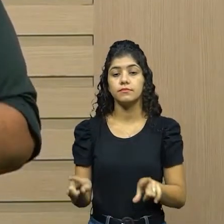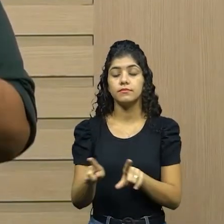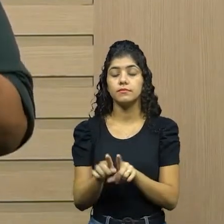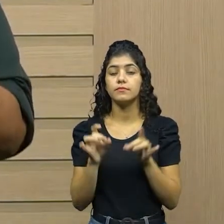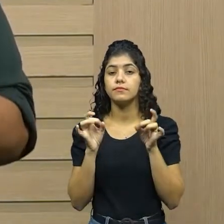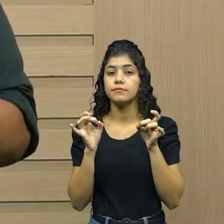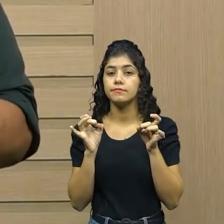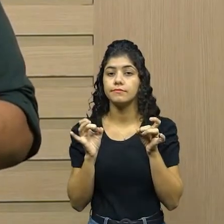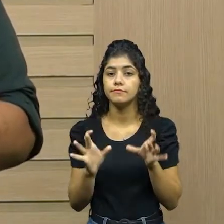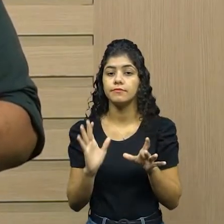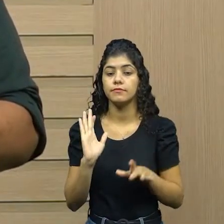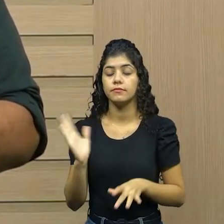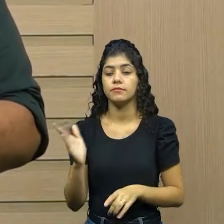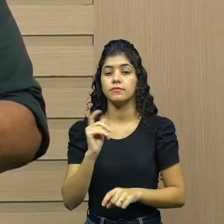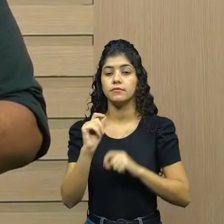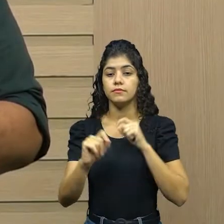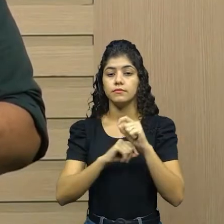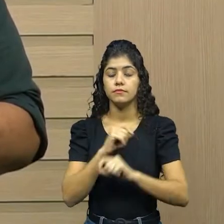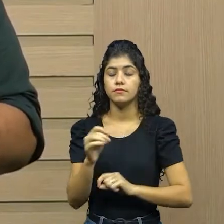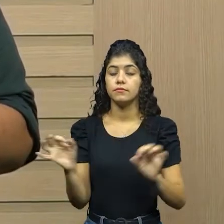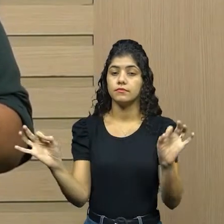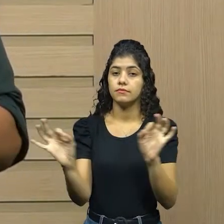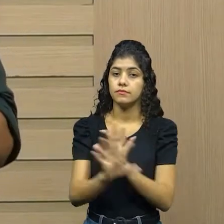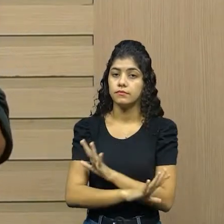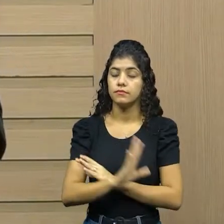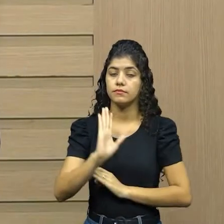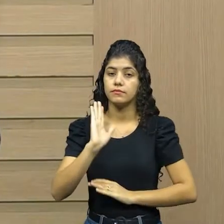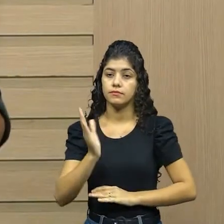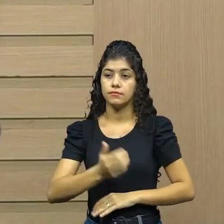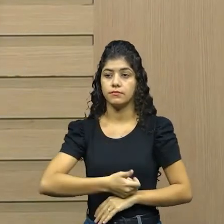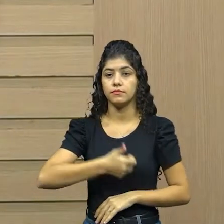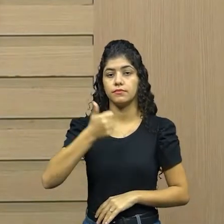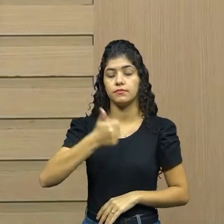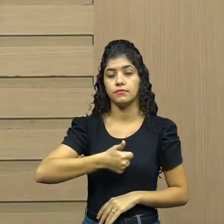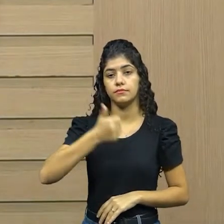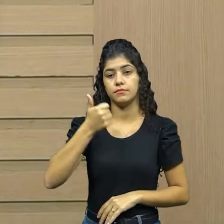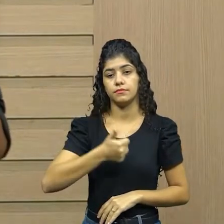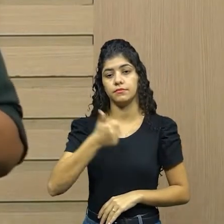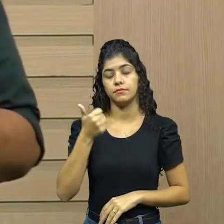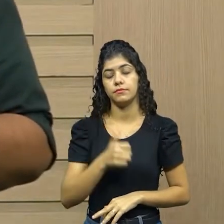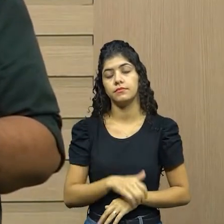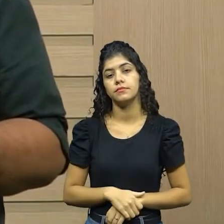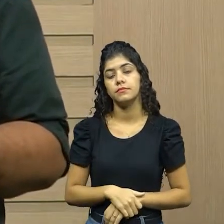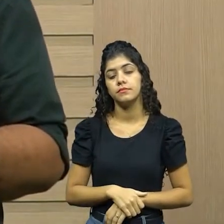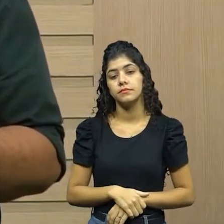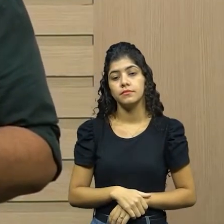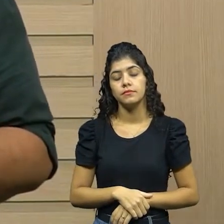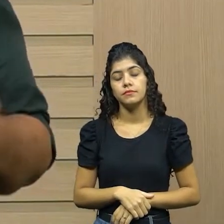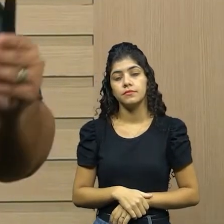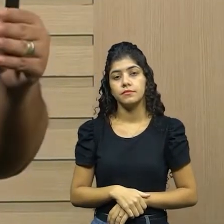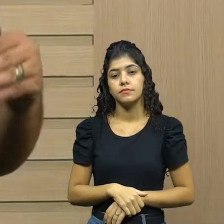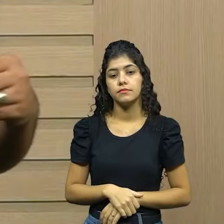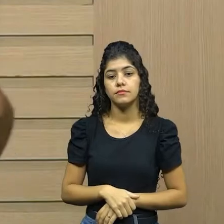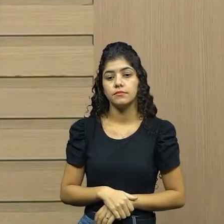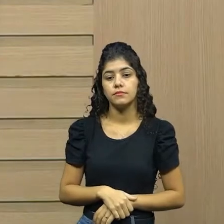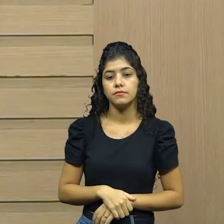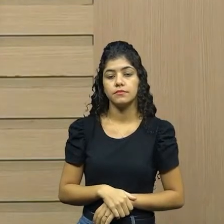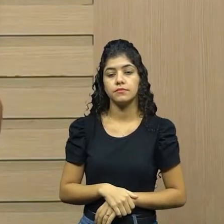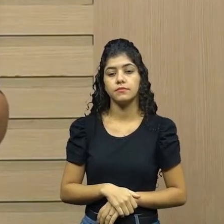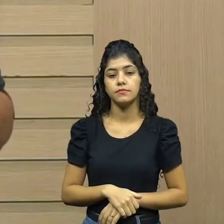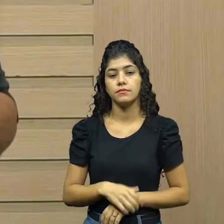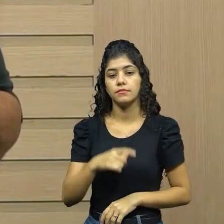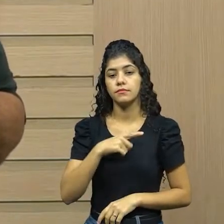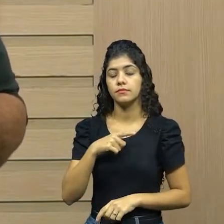E a venda já é a finalização da primeira etapa desses canais, tá bom? Então, vai lá